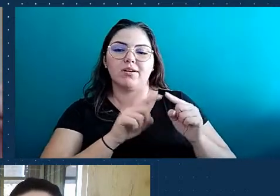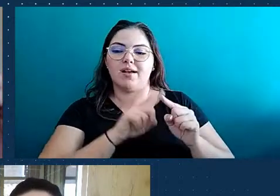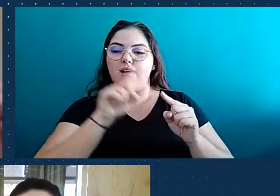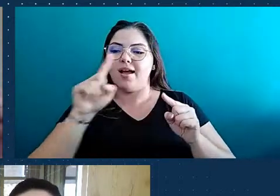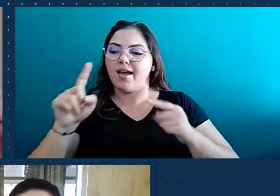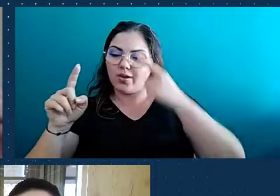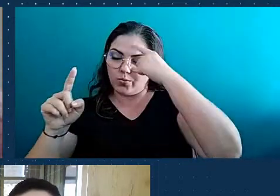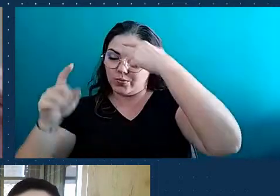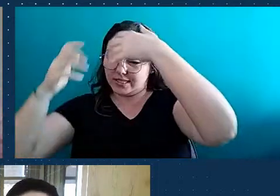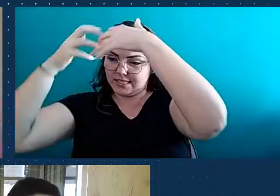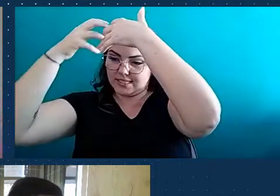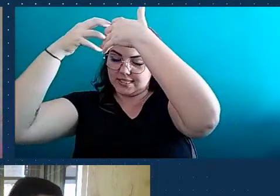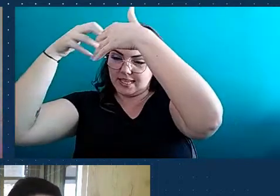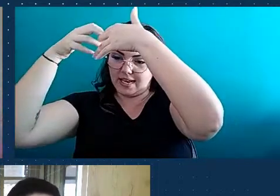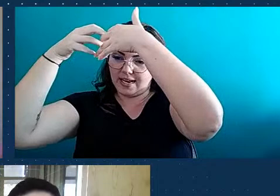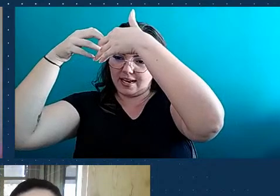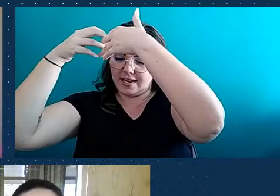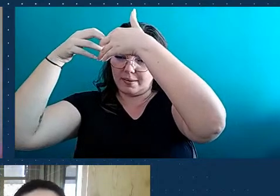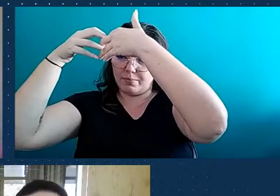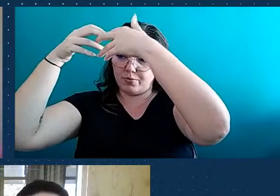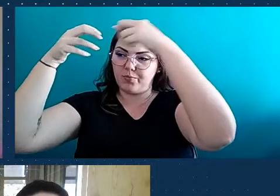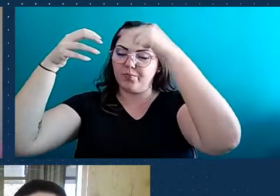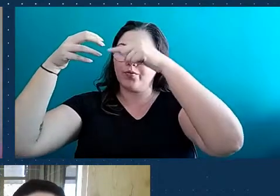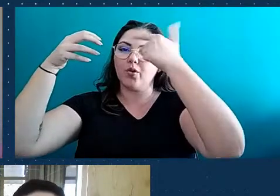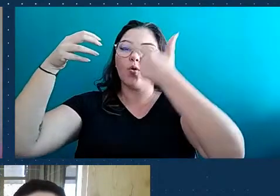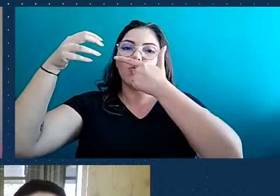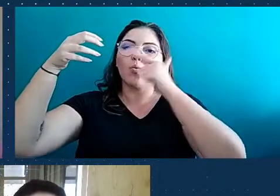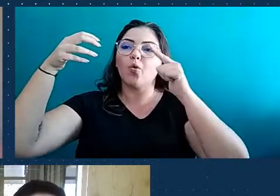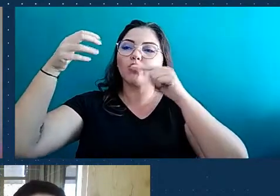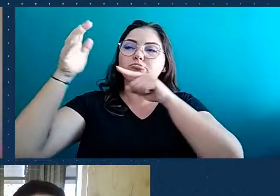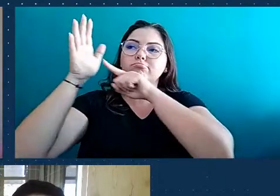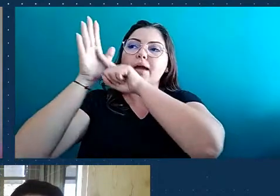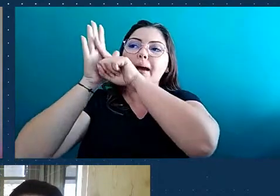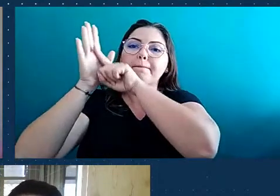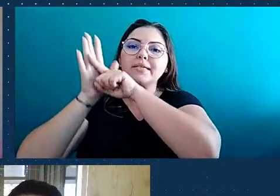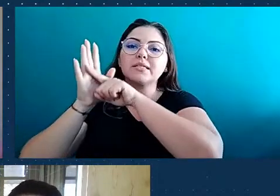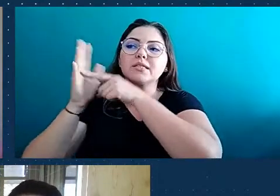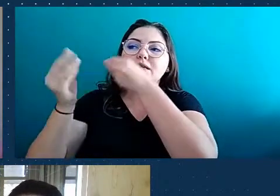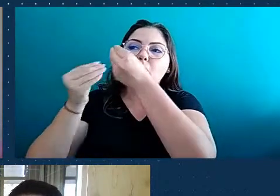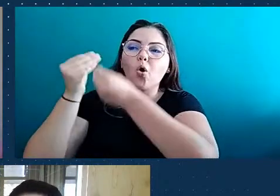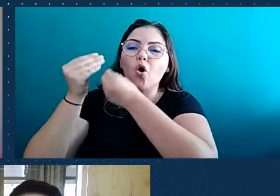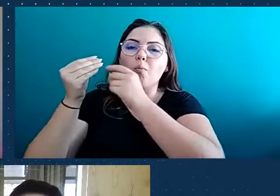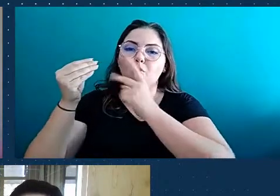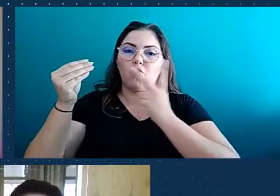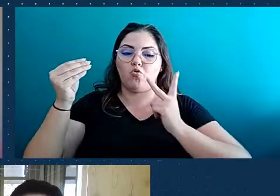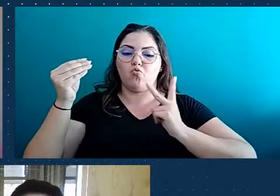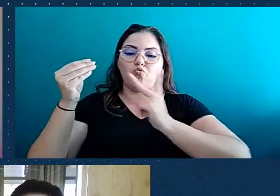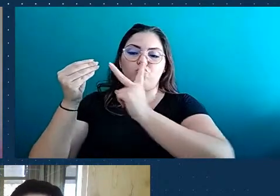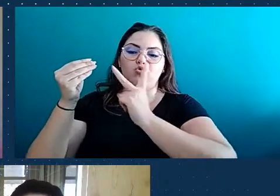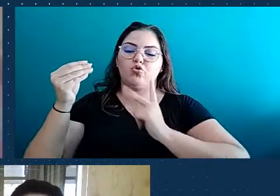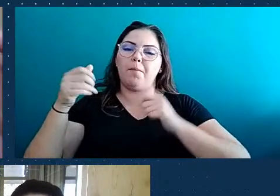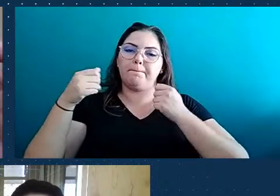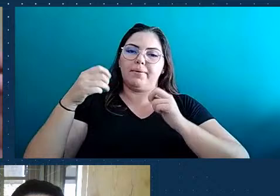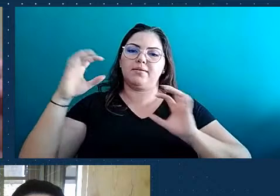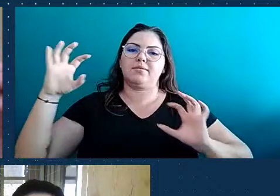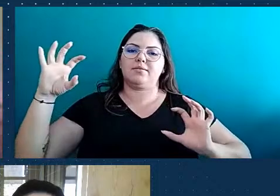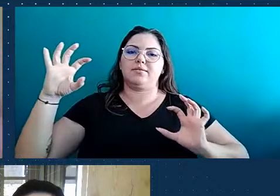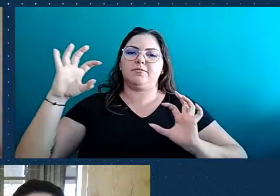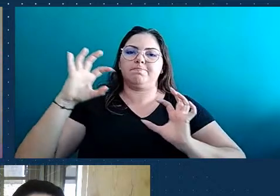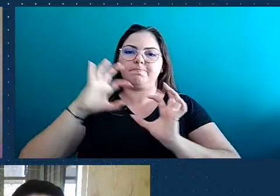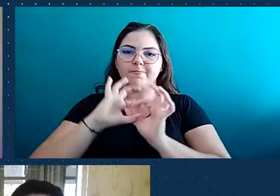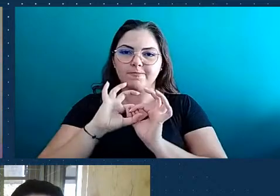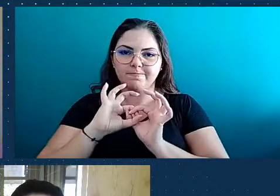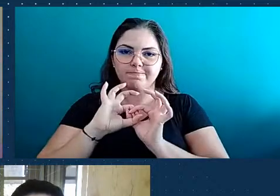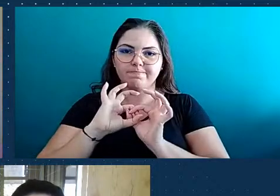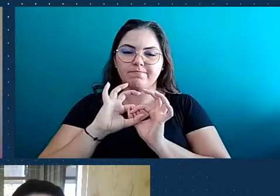do corpo, ou seja, o coração e o cérebro, eles têm que ser os mais bem cuidados, porque é deles que surge tudo. Quando eu